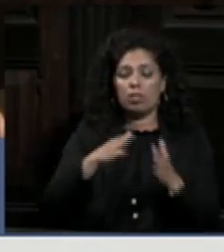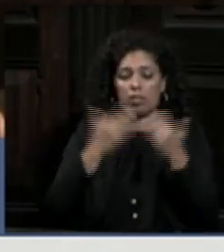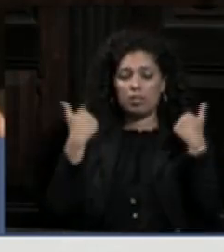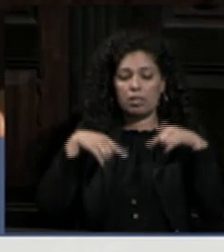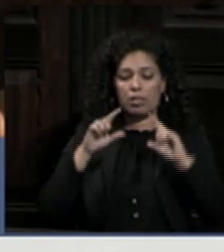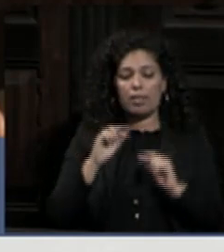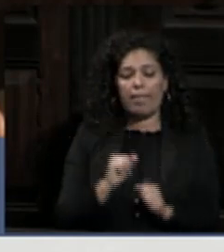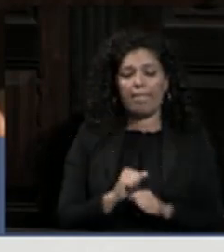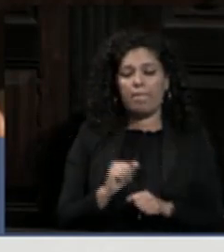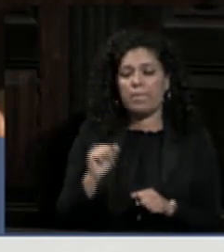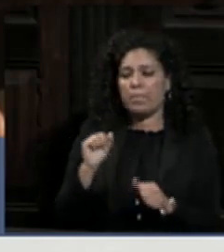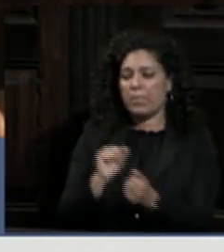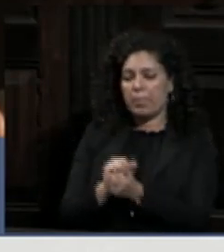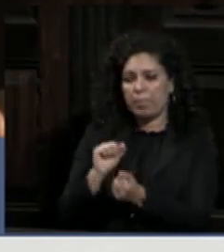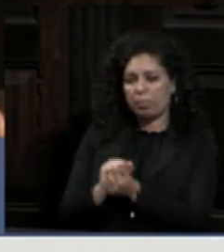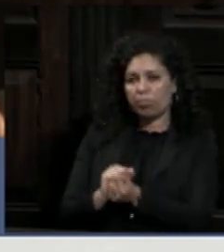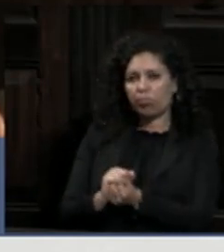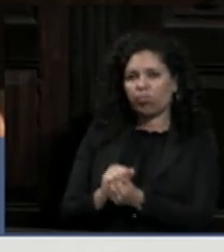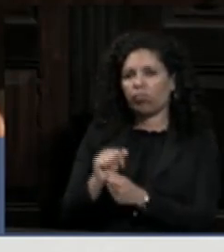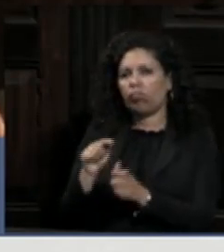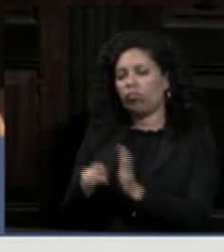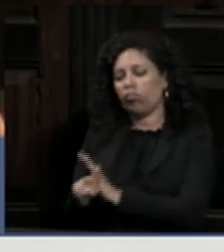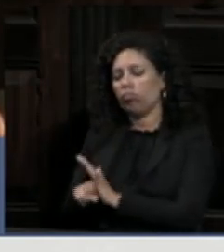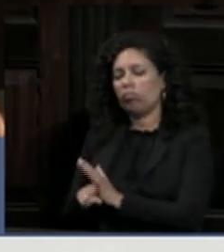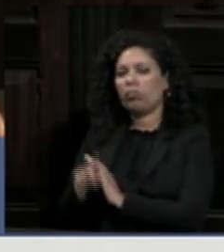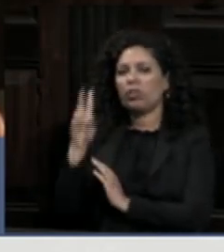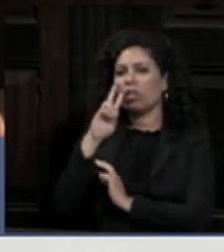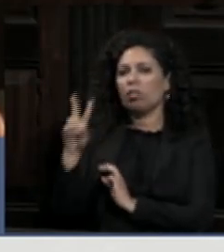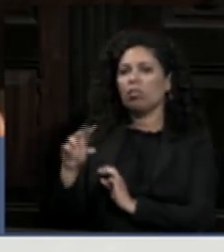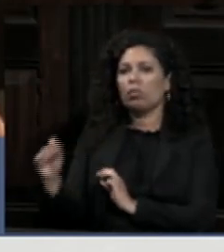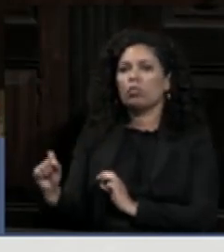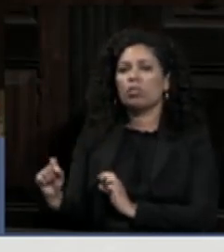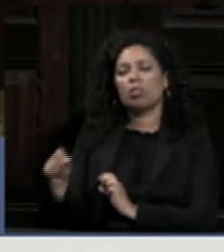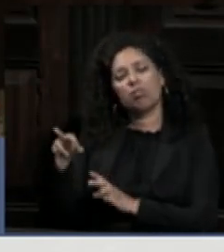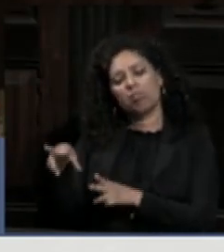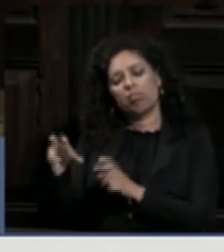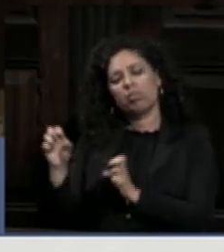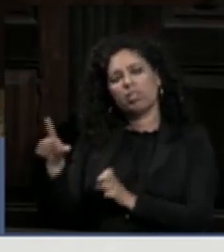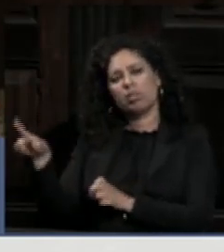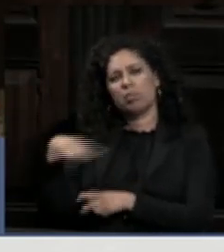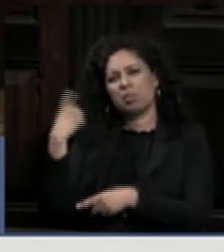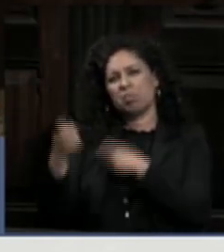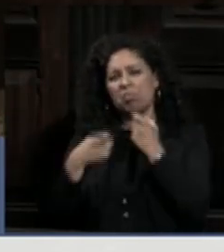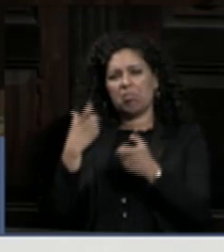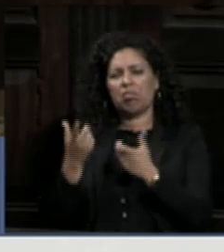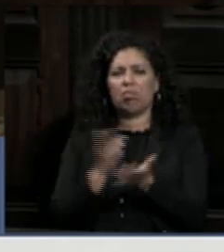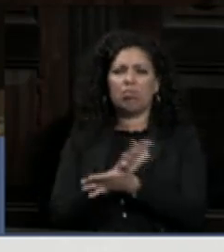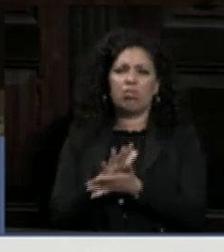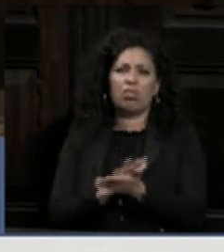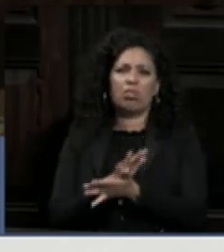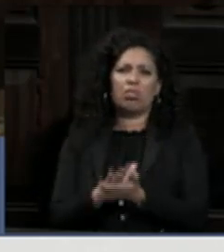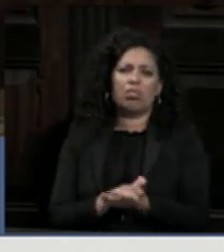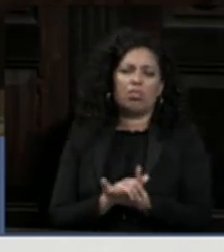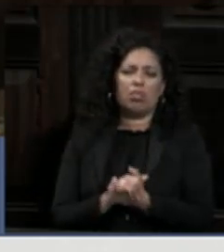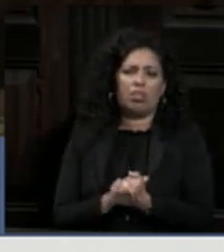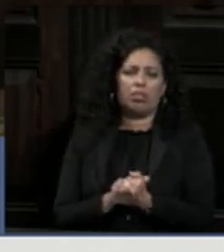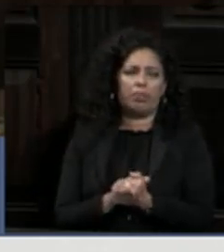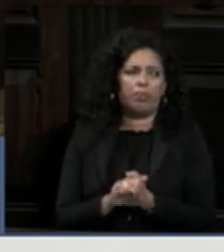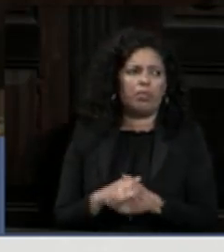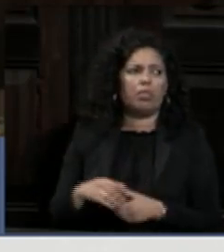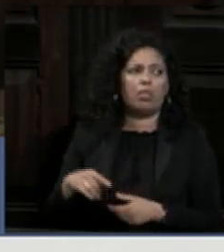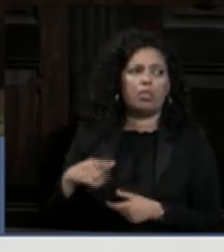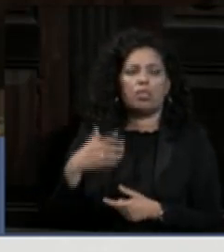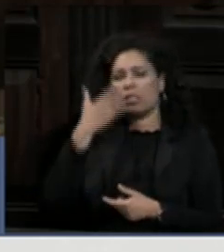convivemos no dia a dia com essas agressões monstruosas temos que ver o final de mandato